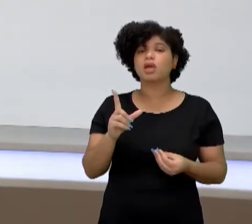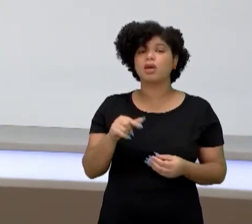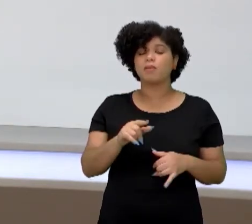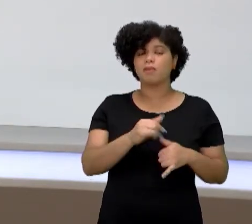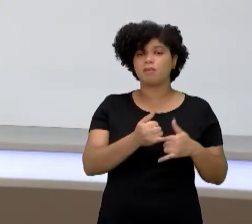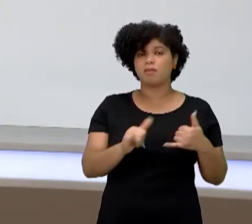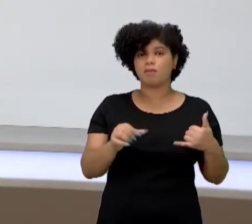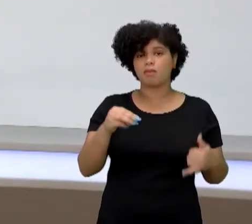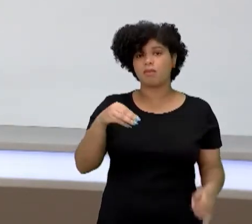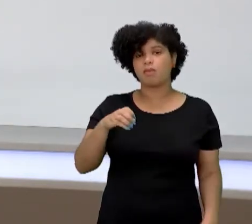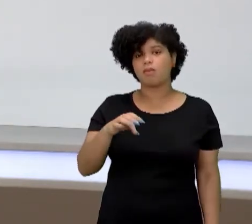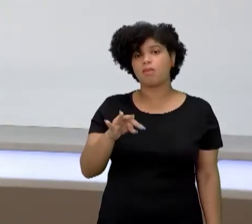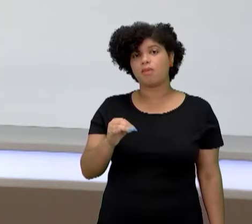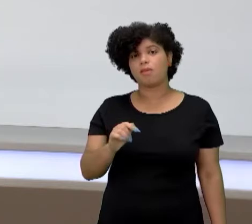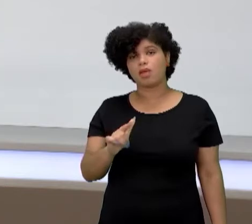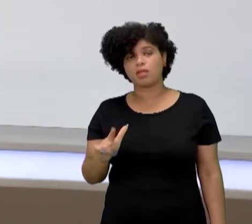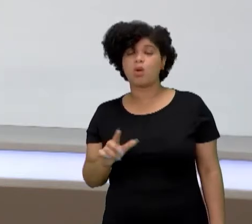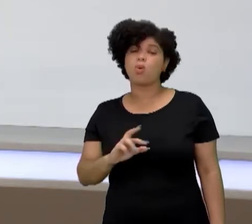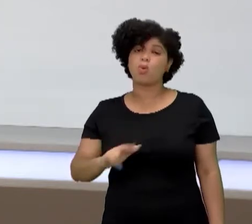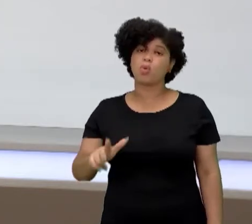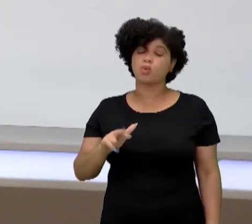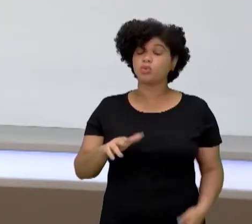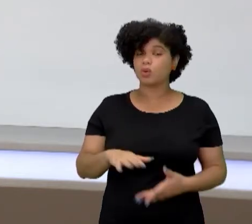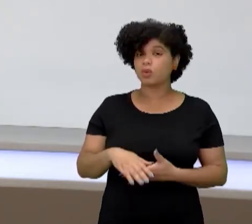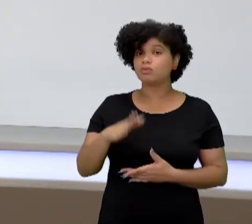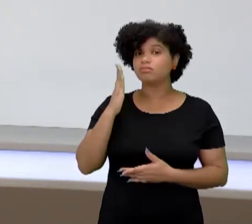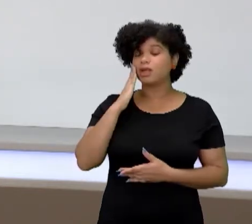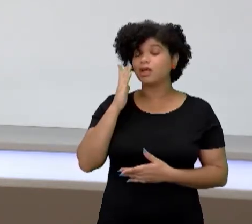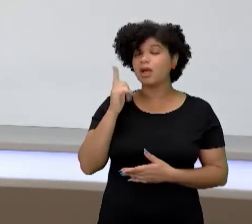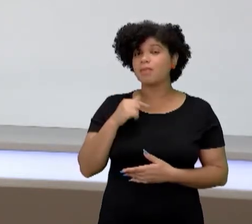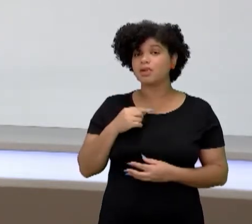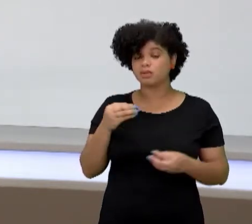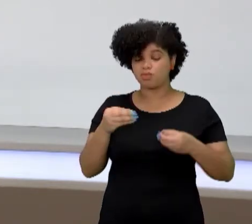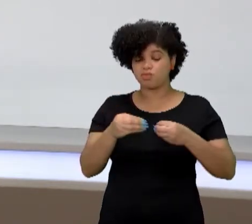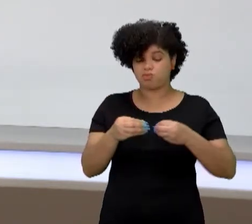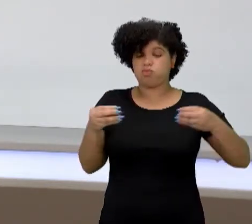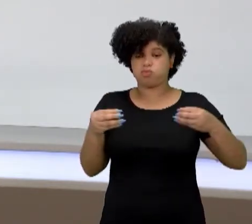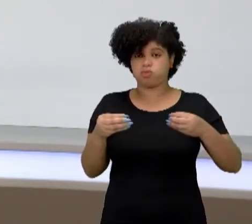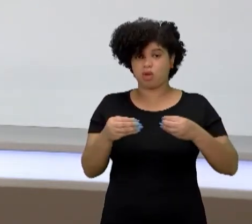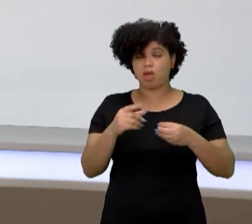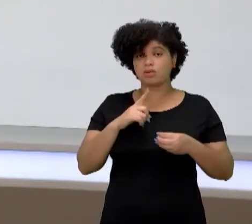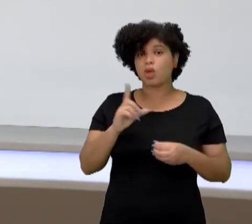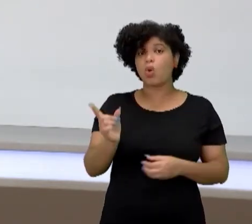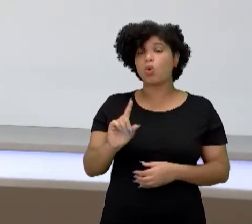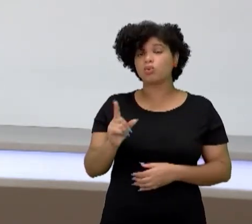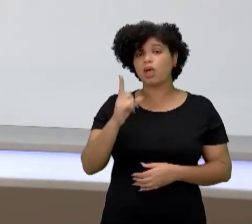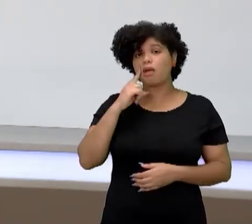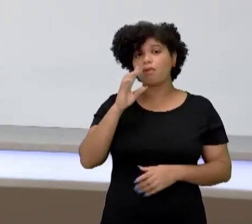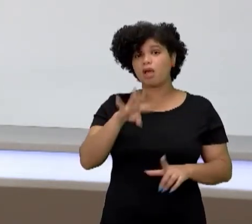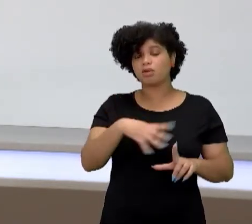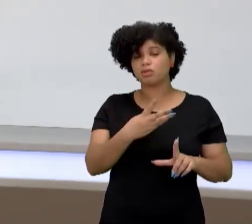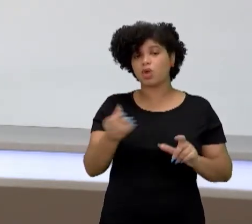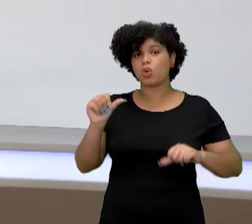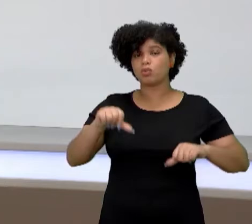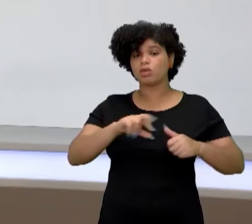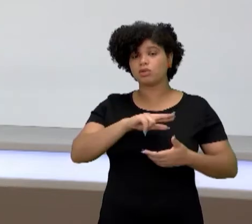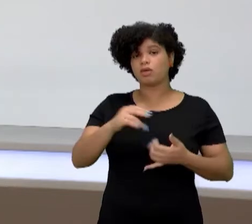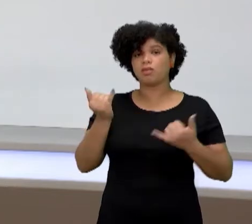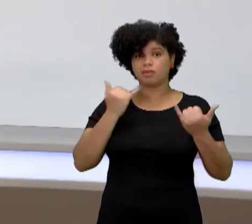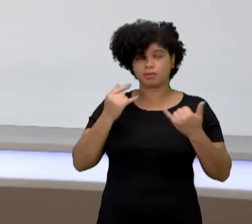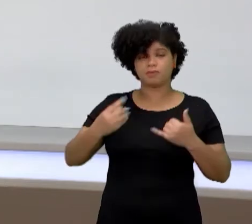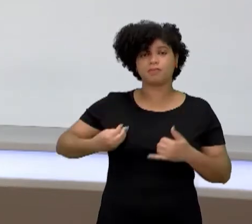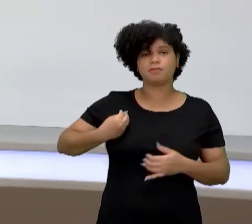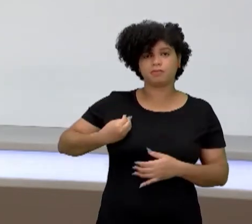dependendo da posição que ela está, eu consigo saber se ela é reativa ou não. Então, a tabela periódica, ela me traz várias